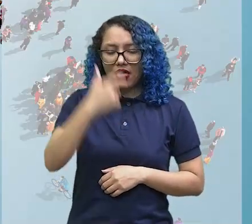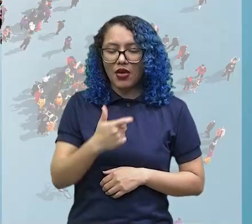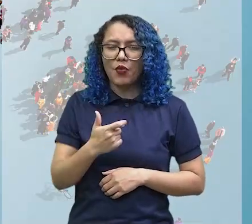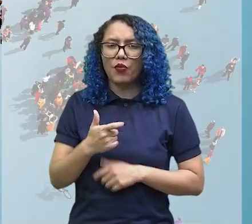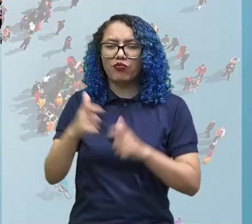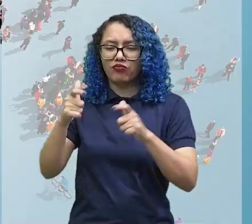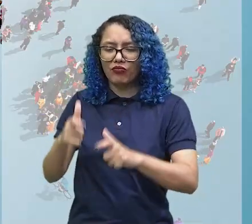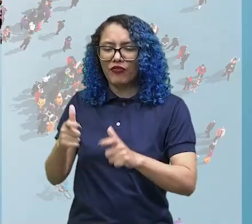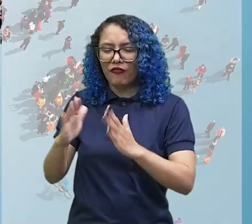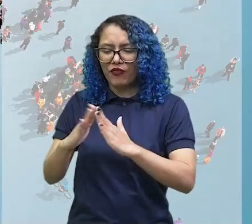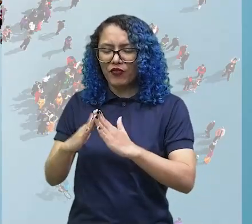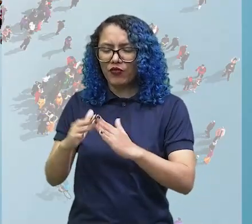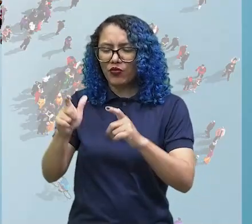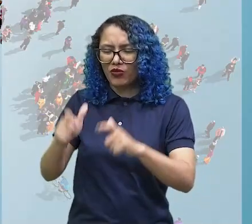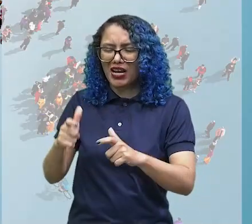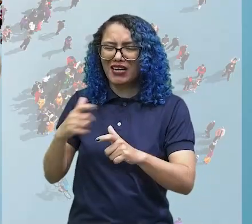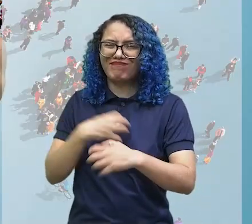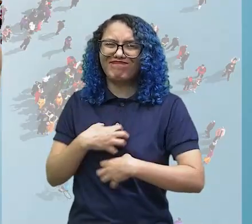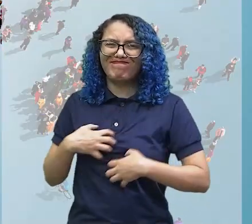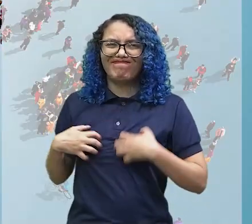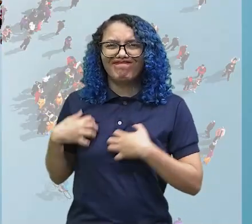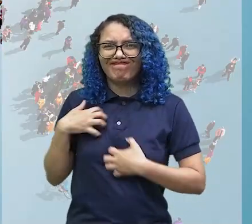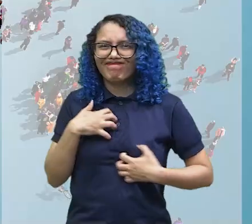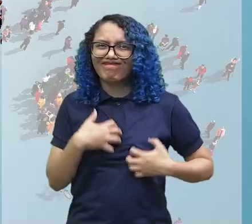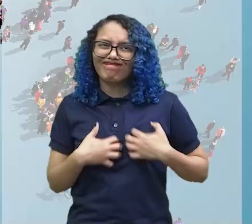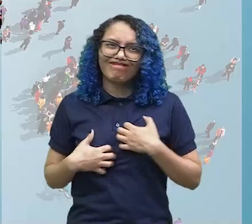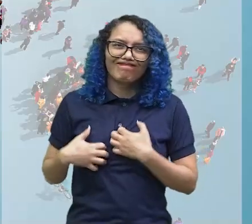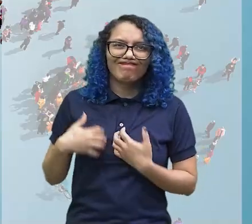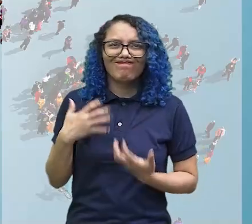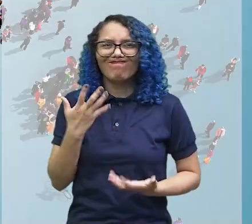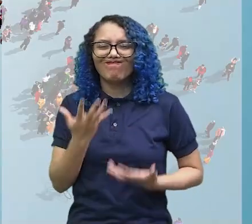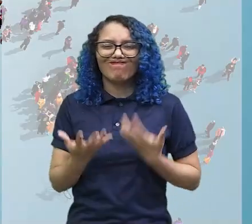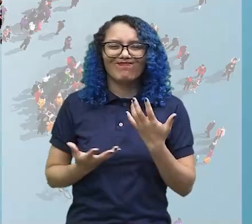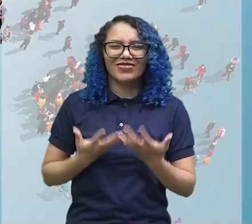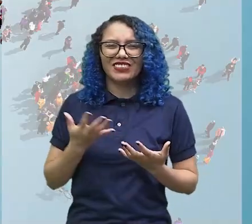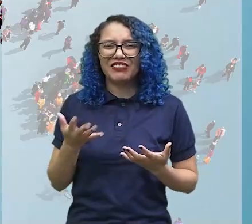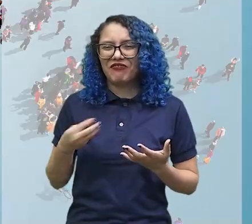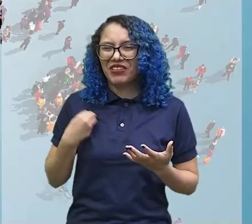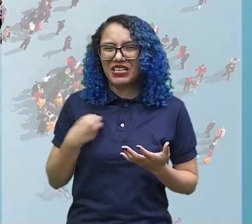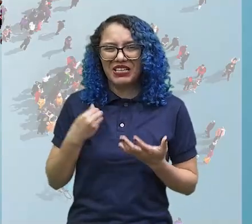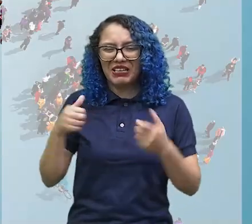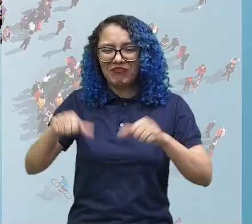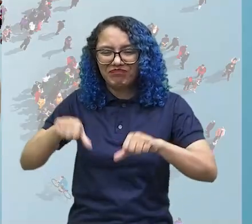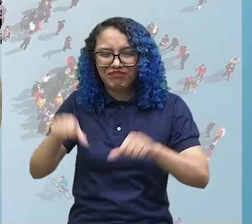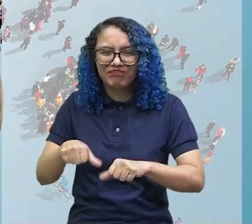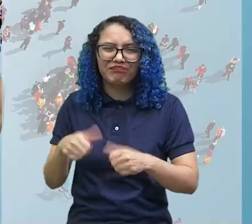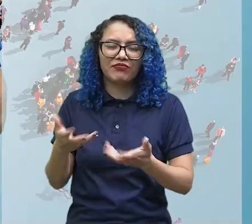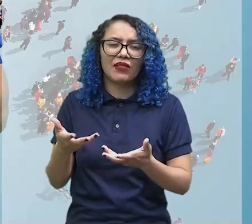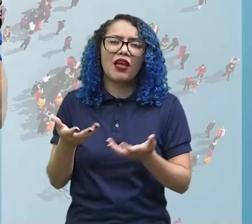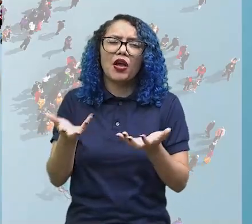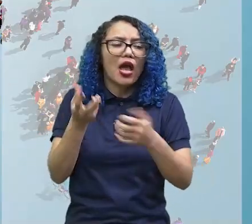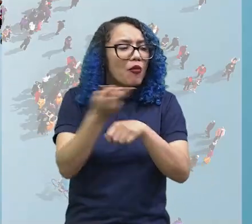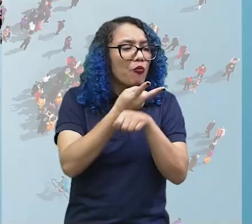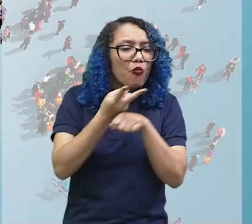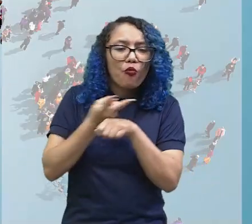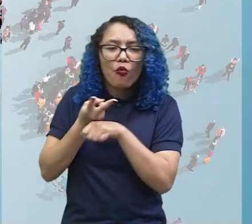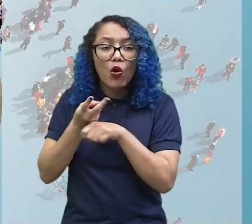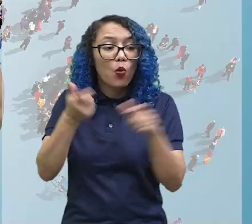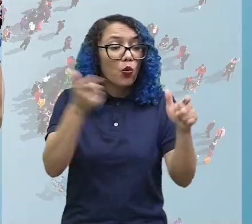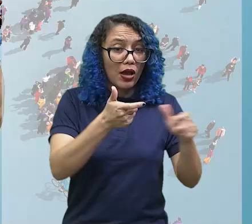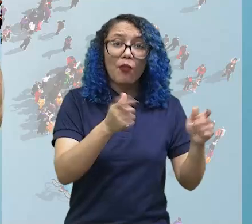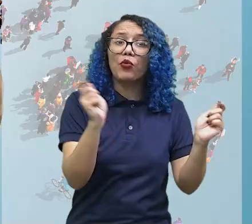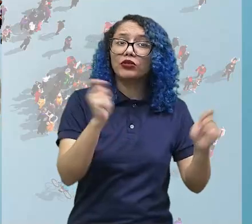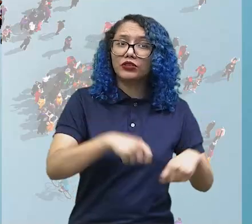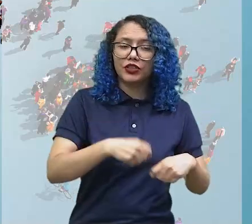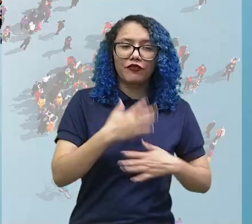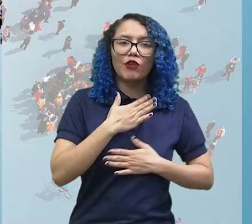não me sinto bem, que eu não vejo, perspectiva de melhoria da qualidade de vida, eu vou buscar um local que possa